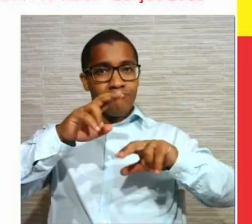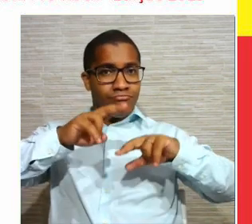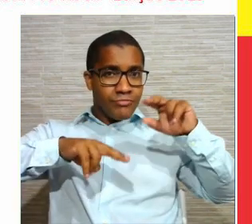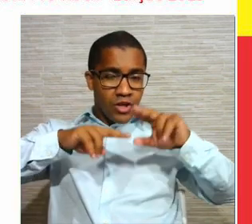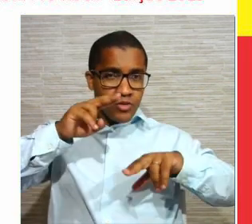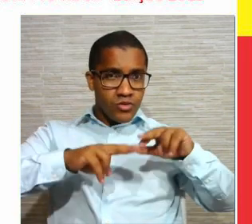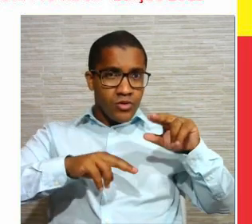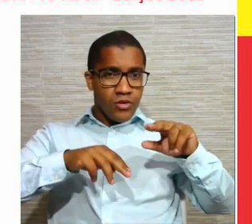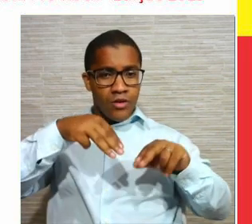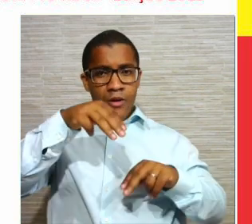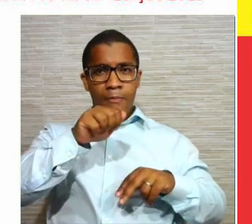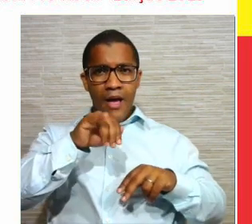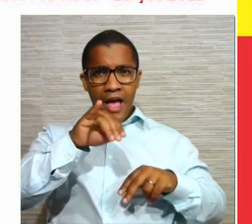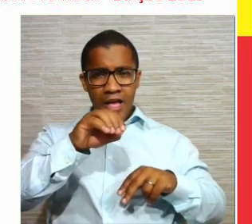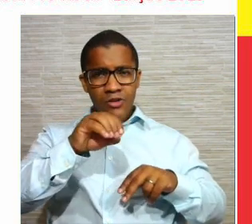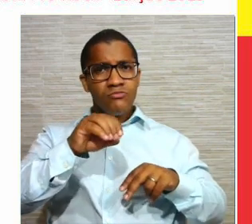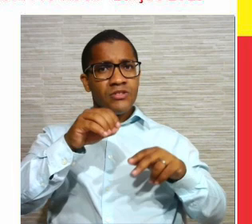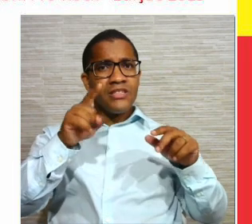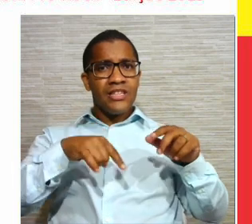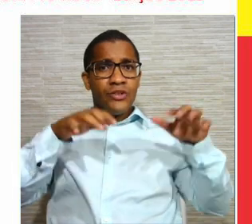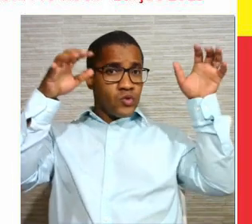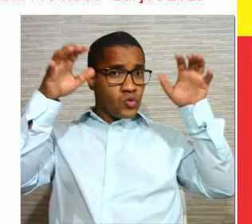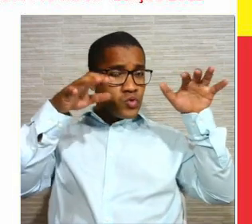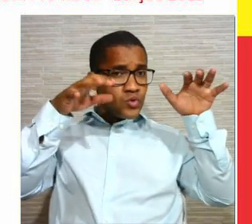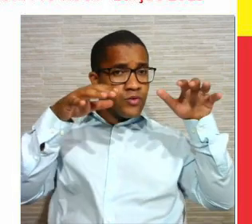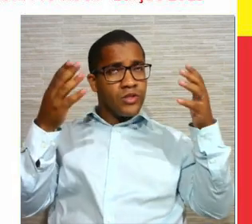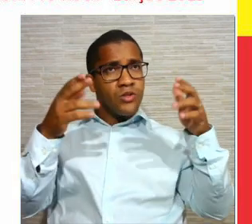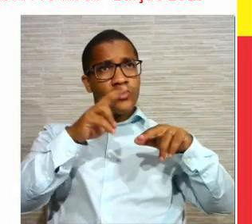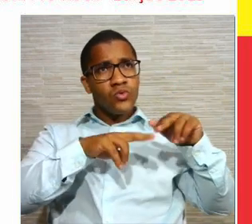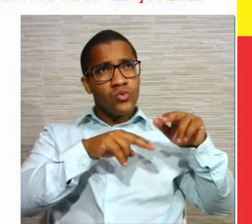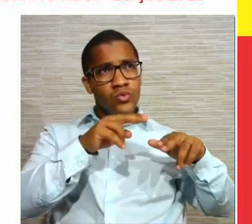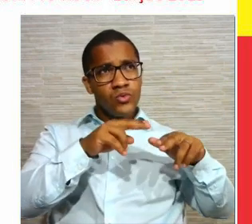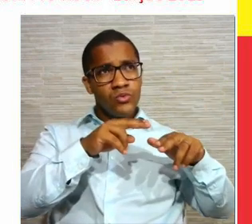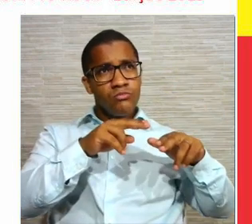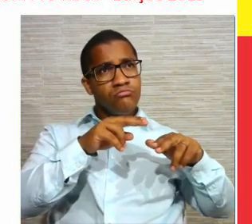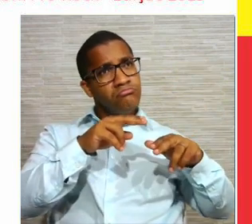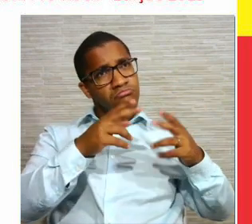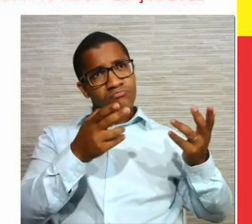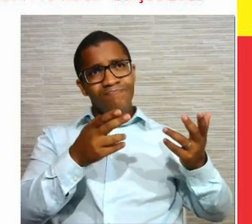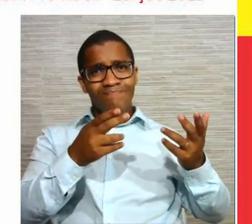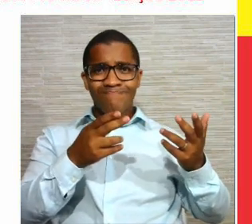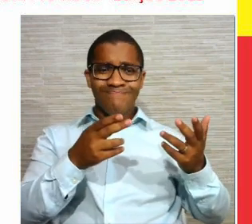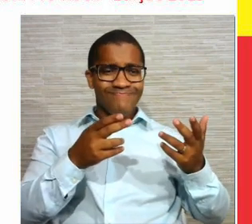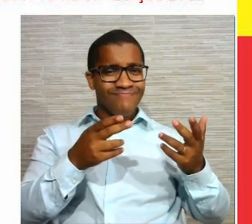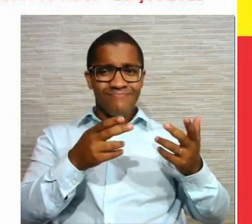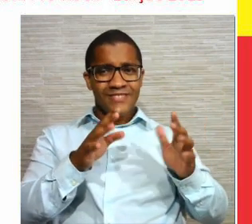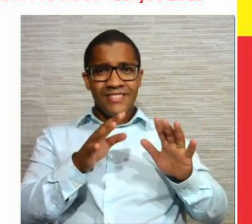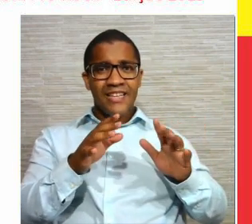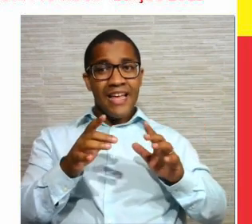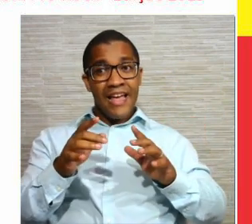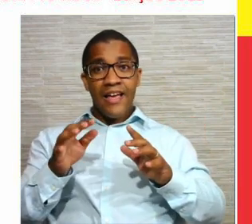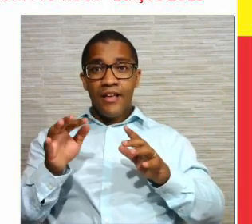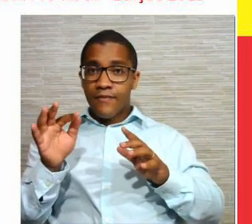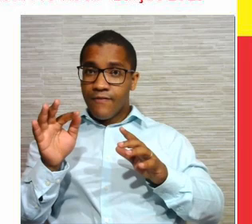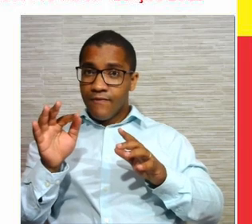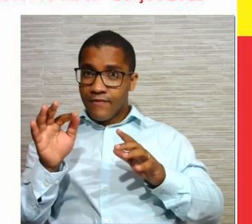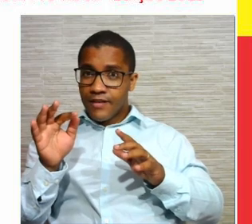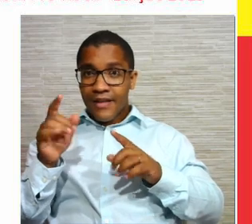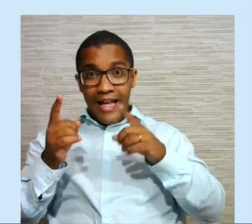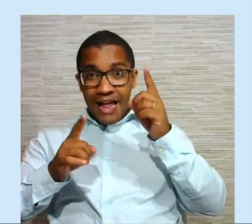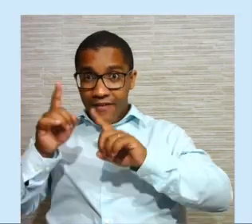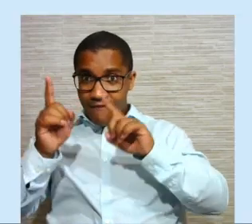maio, o risco de chuva era muito grande, e em junho tinha o São João, que também, como o carnaval, é uma festa